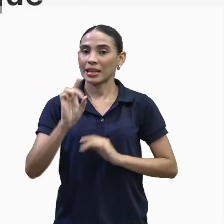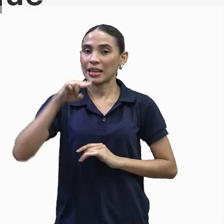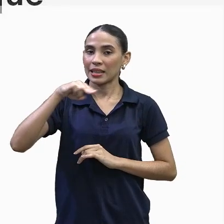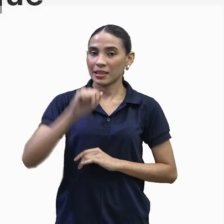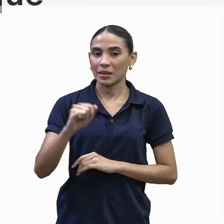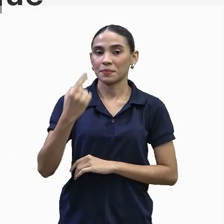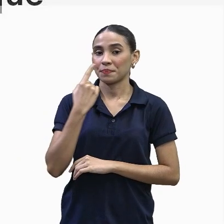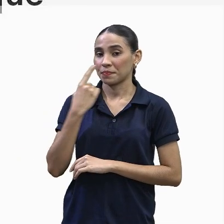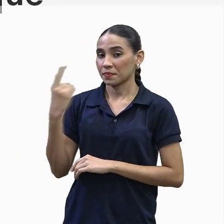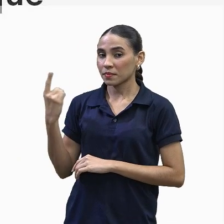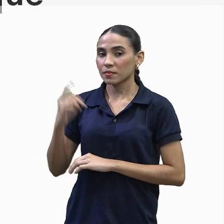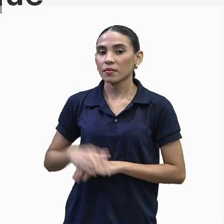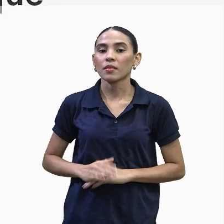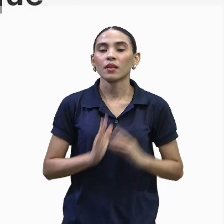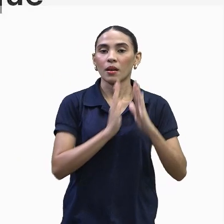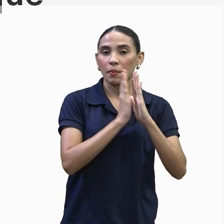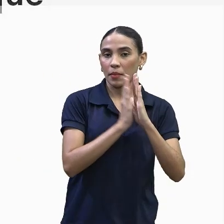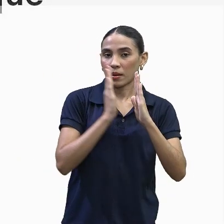aí. O